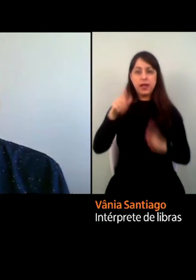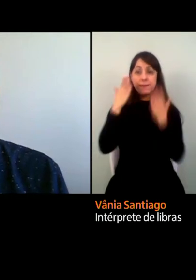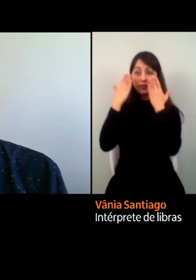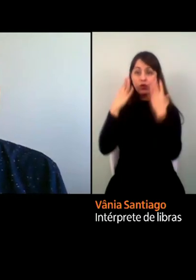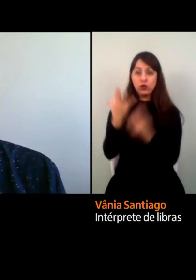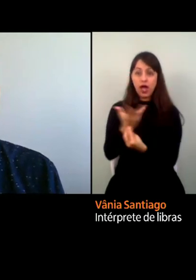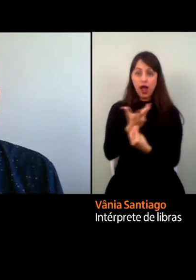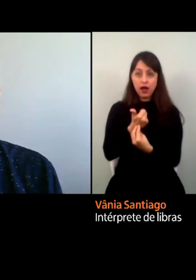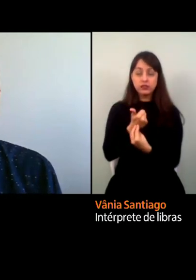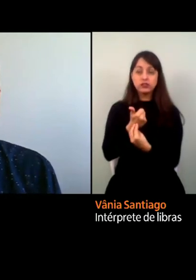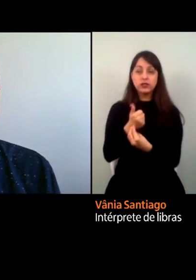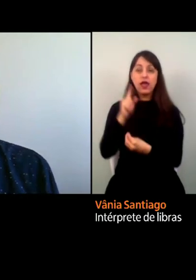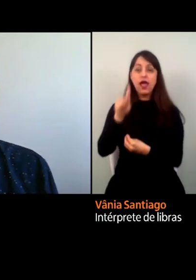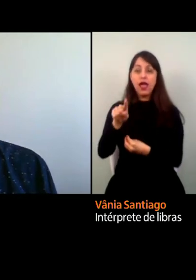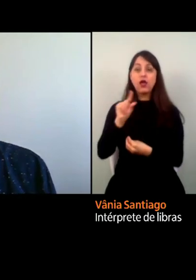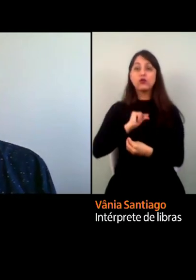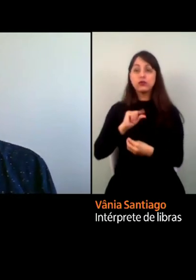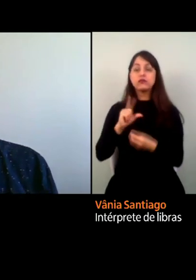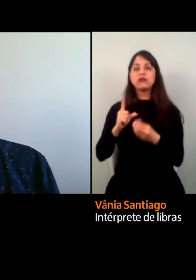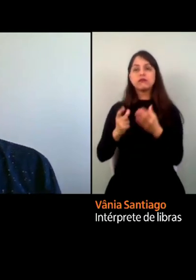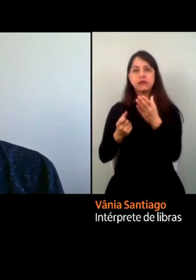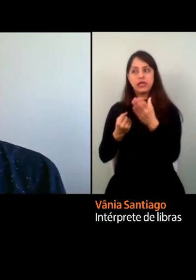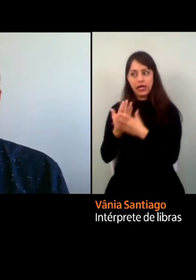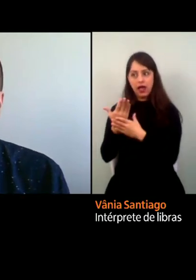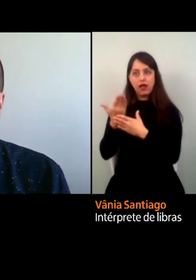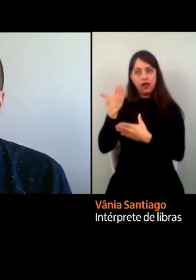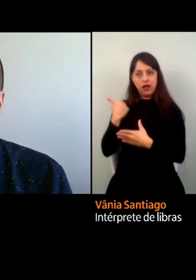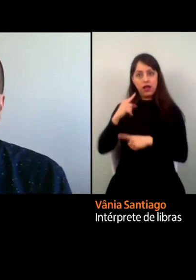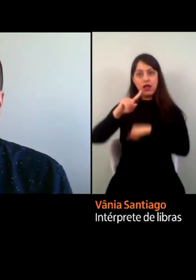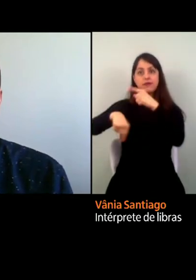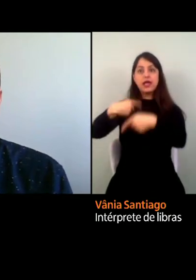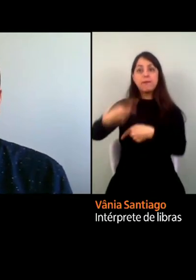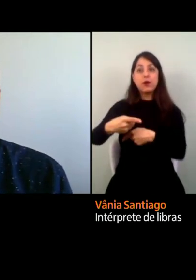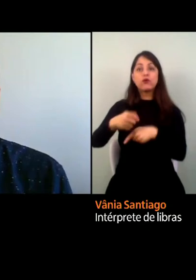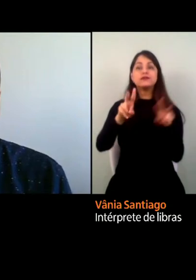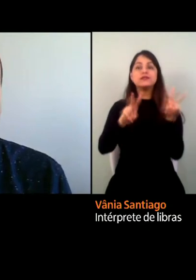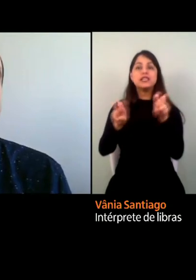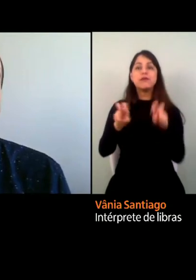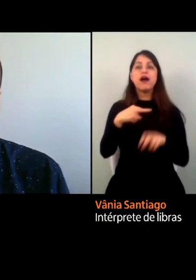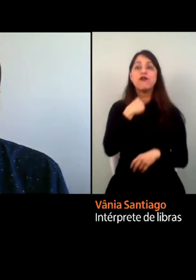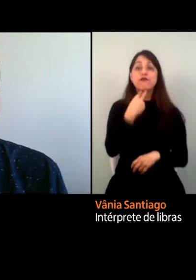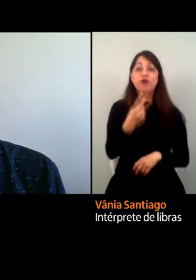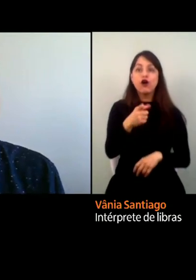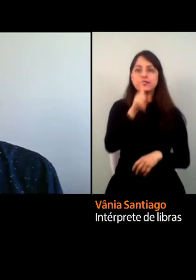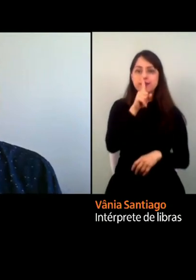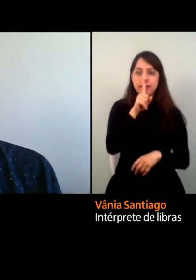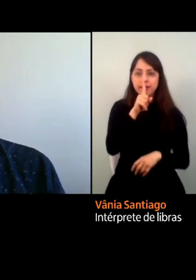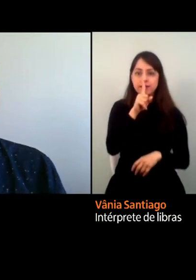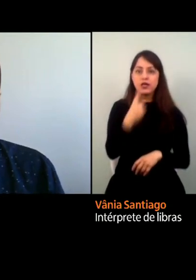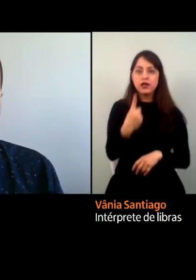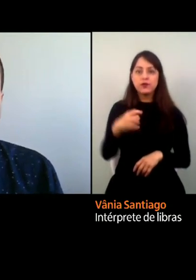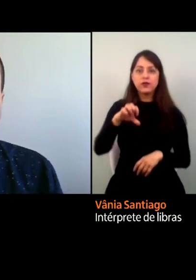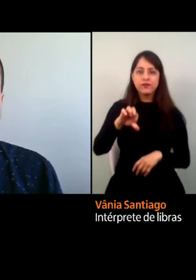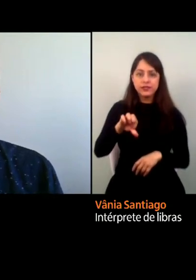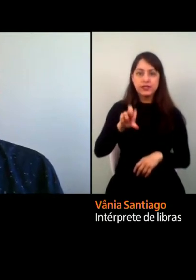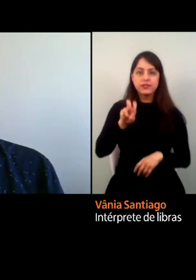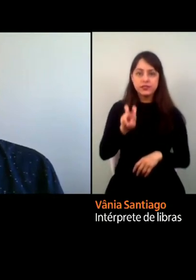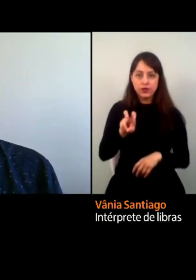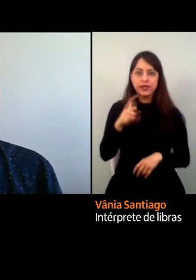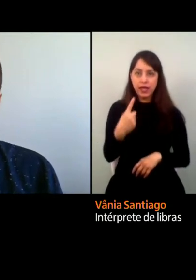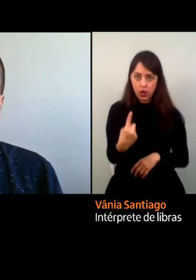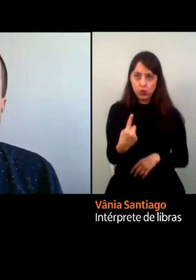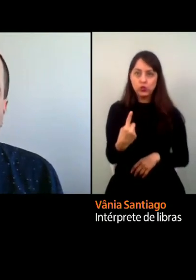do Silêncio, de 1951, Morrot passou os últimos 40 anos de sua vida